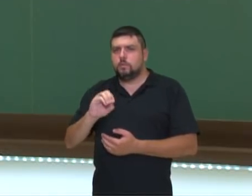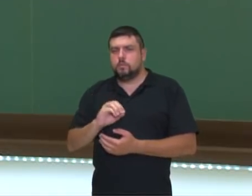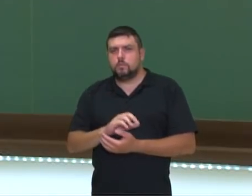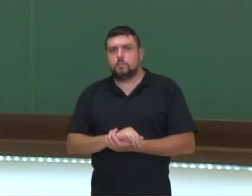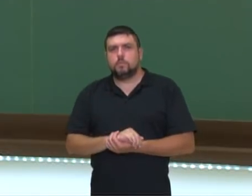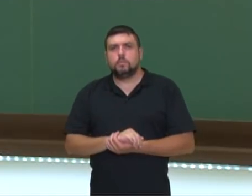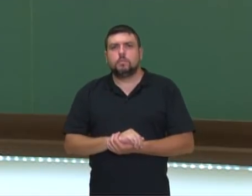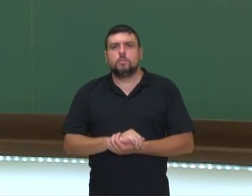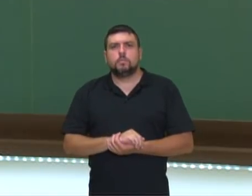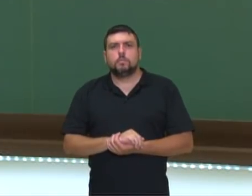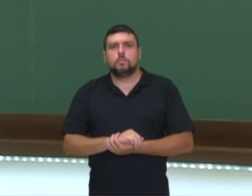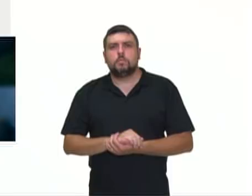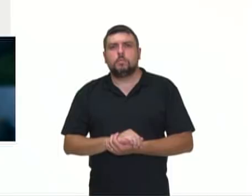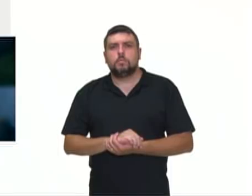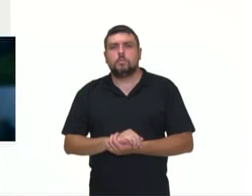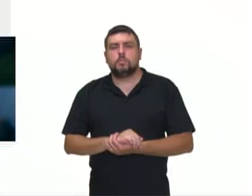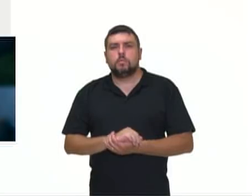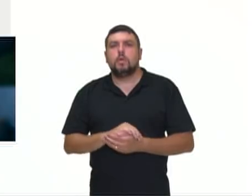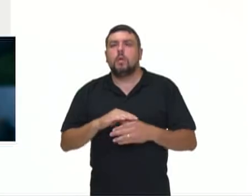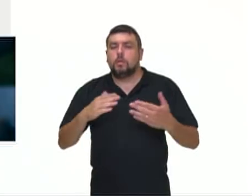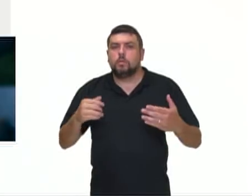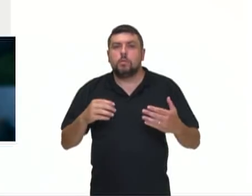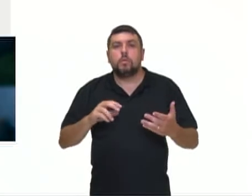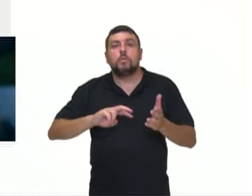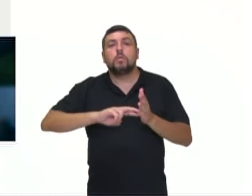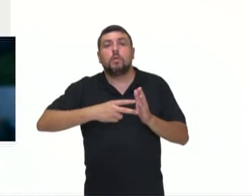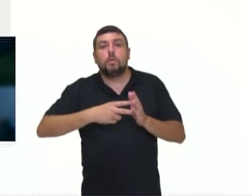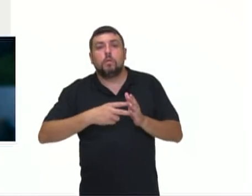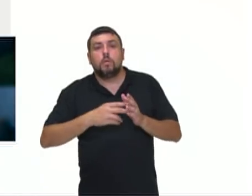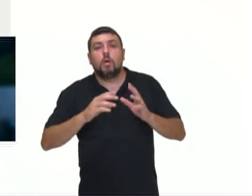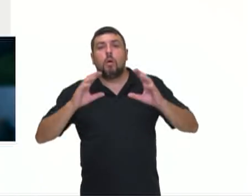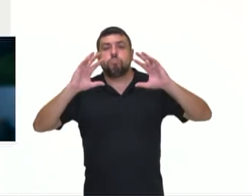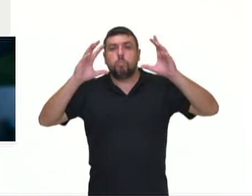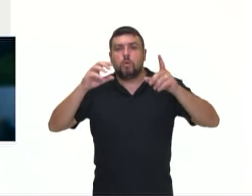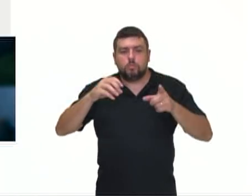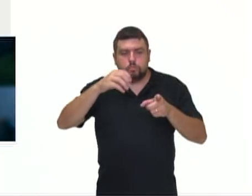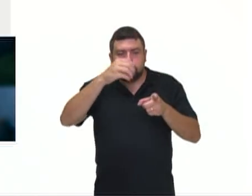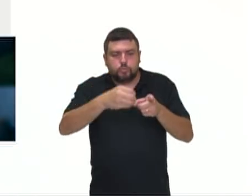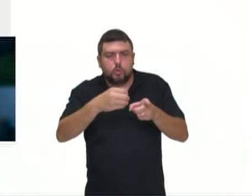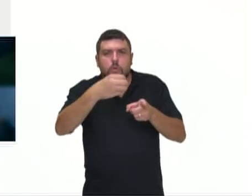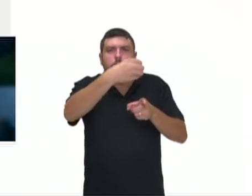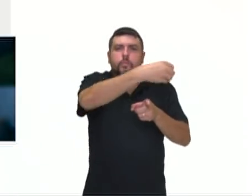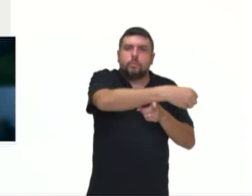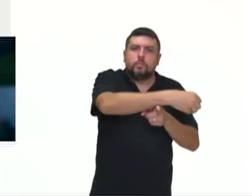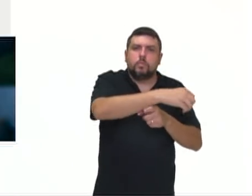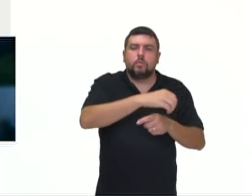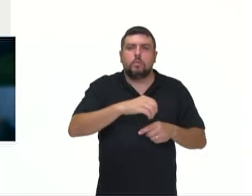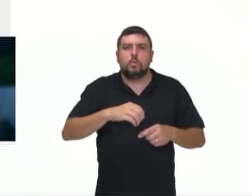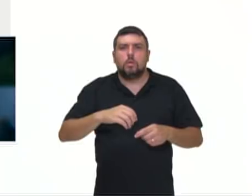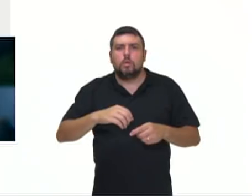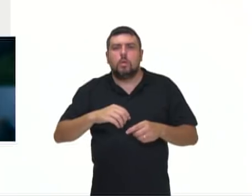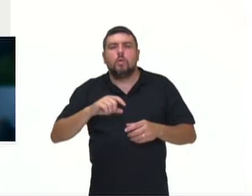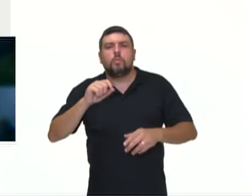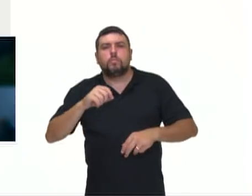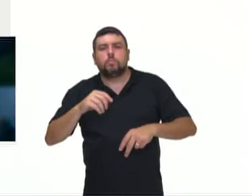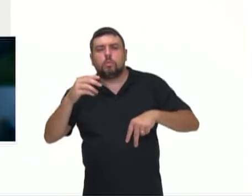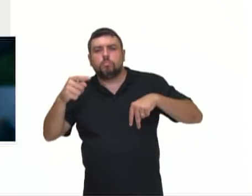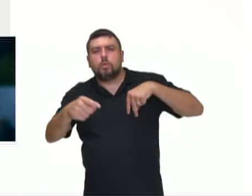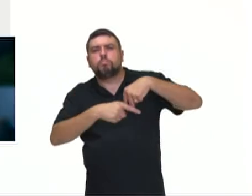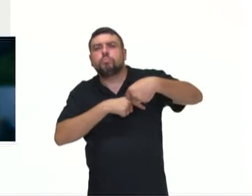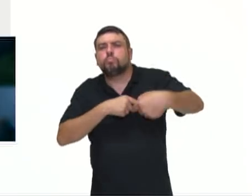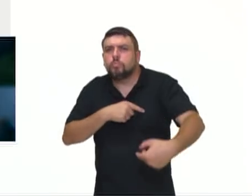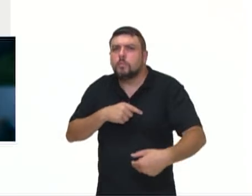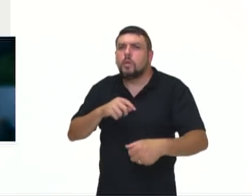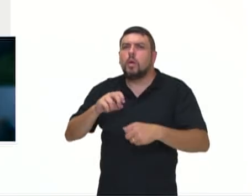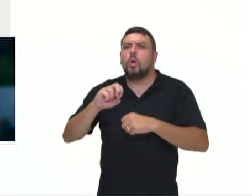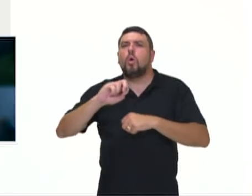para confirmar bola dentro ou fora, confirmar falta ou confirmar invasão. Tá? Ele